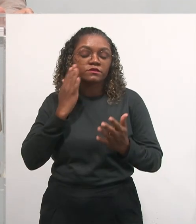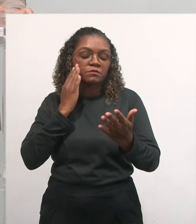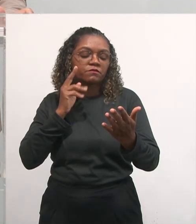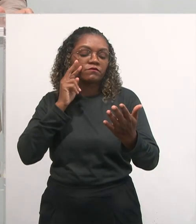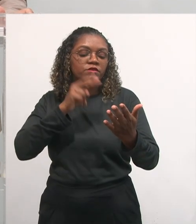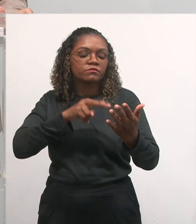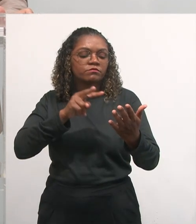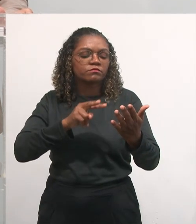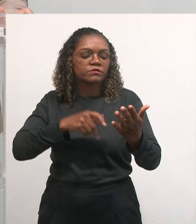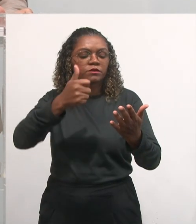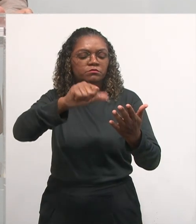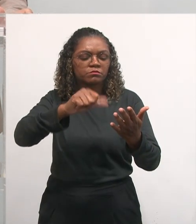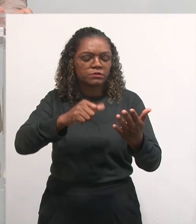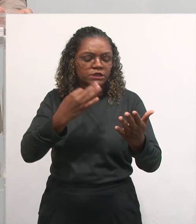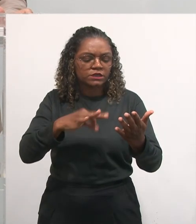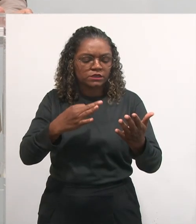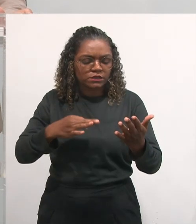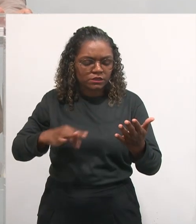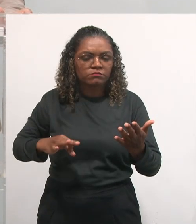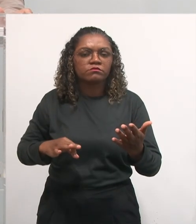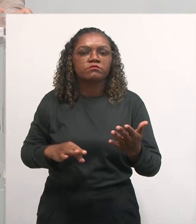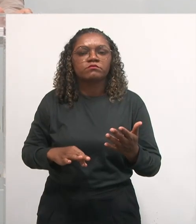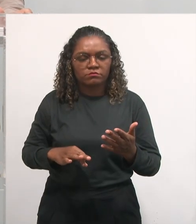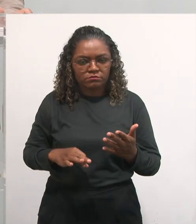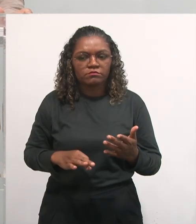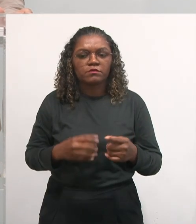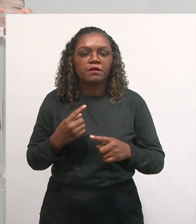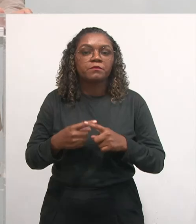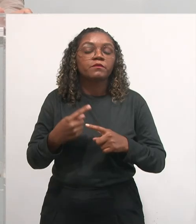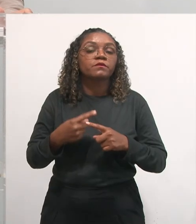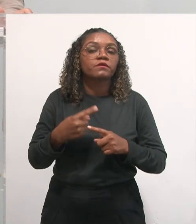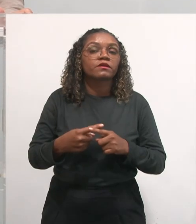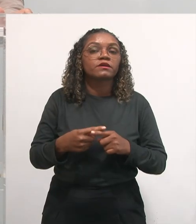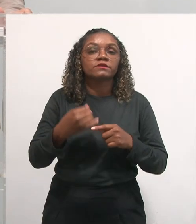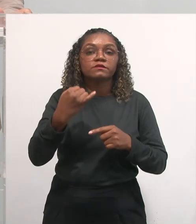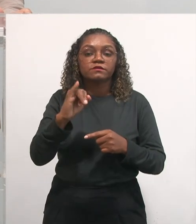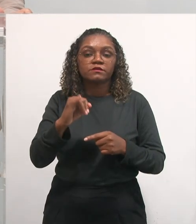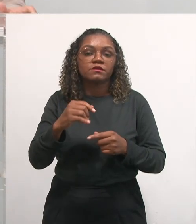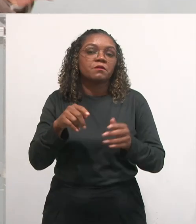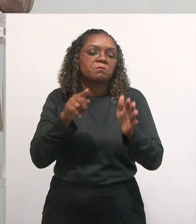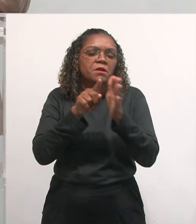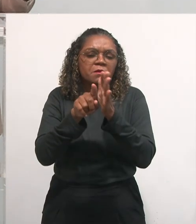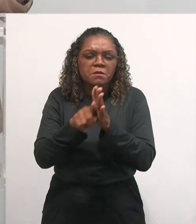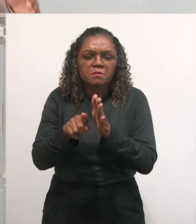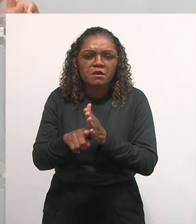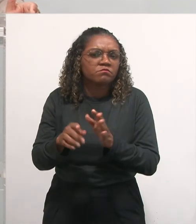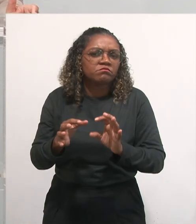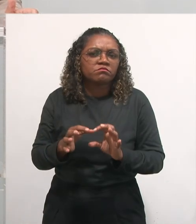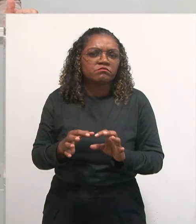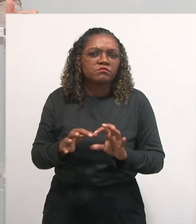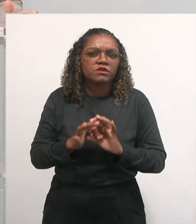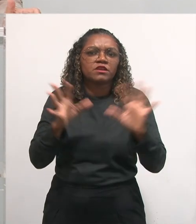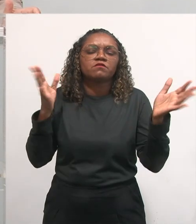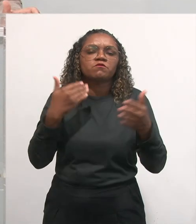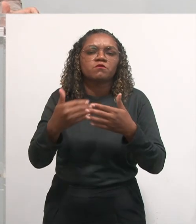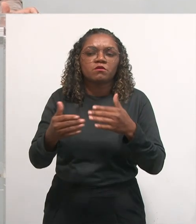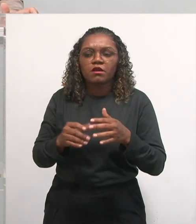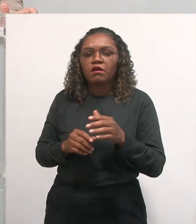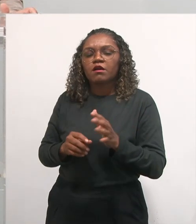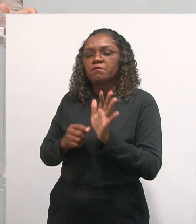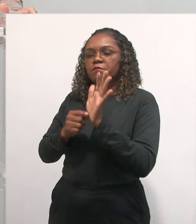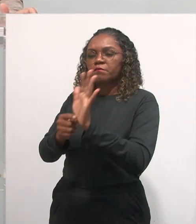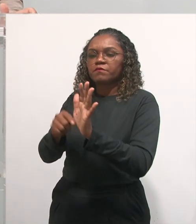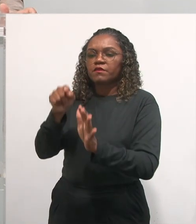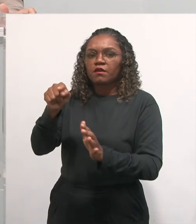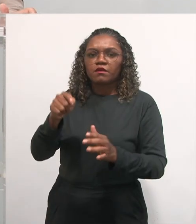beleza? Para que isso não saia, você não faça pesquisa, por exemplo, como essa, por exemplo, violência contra a mulher e tal, e